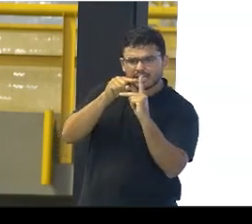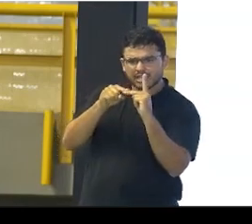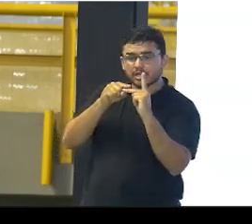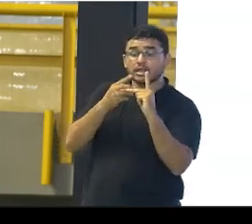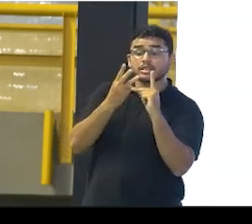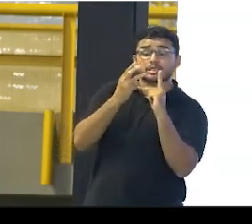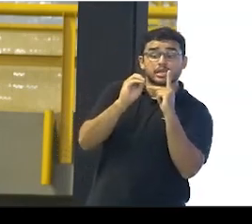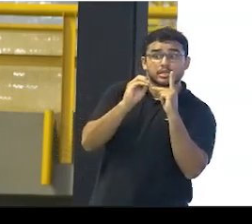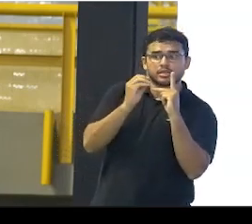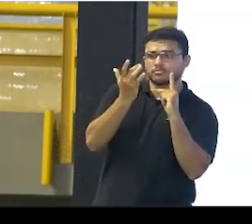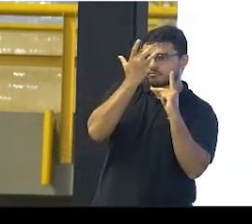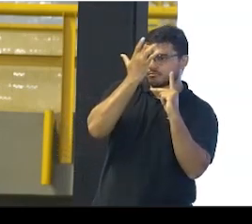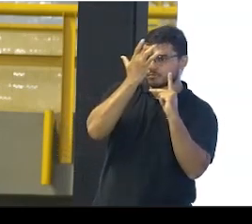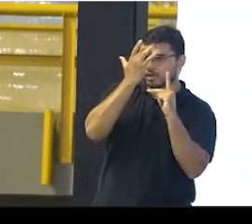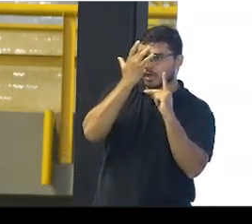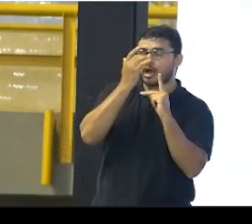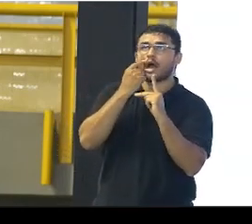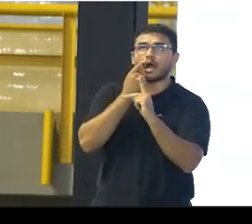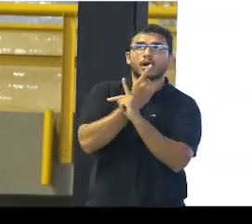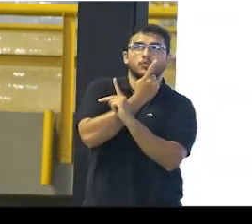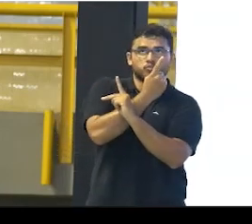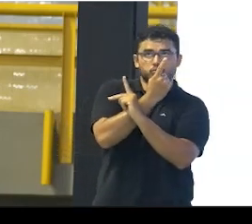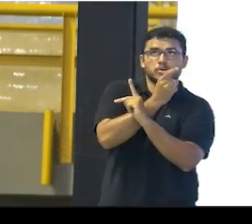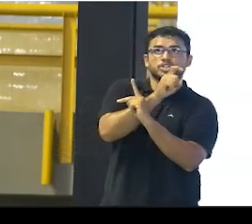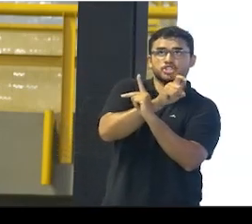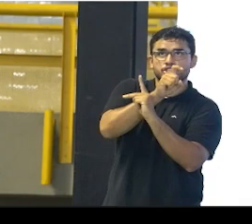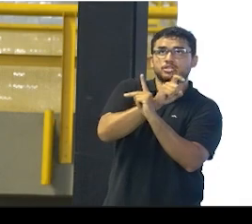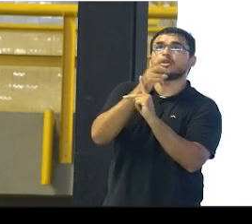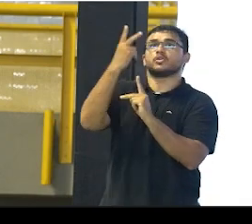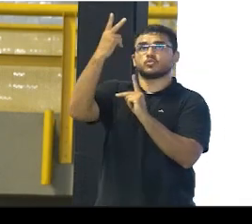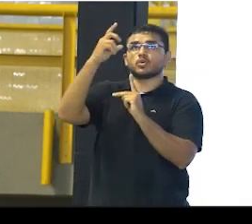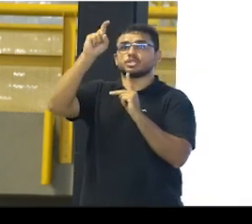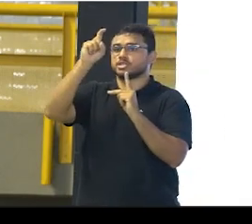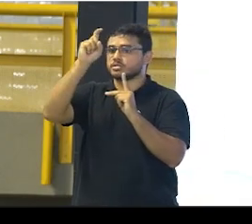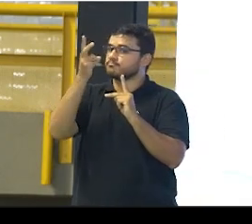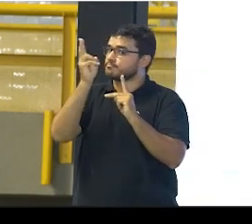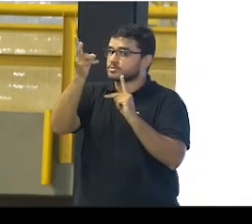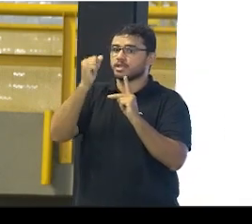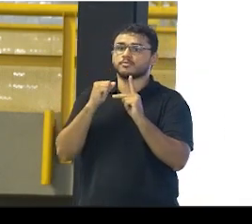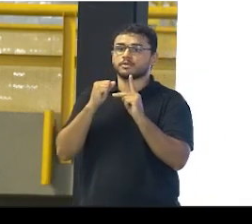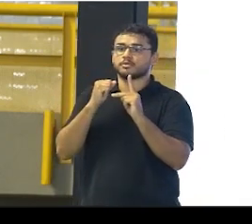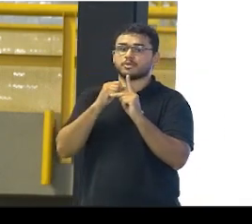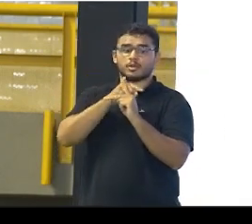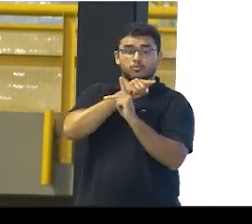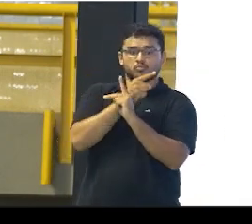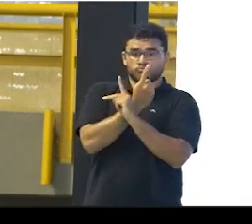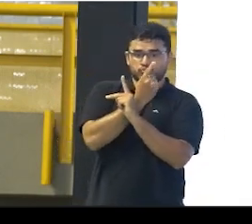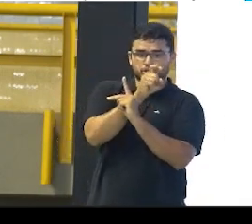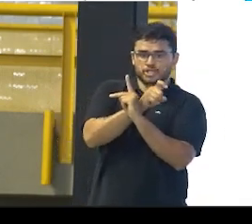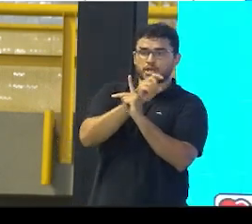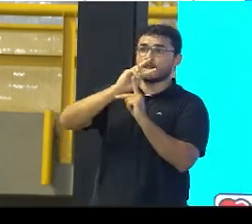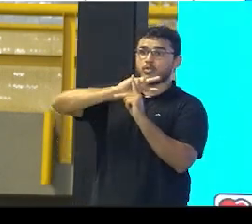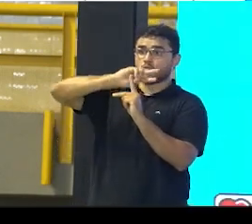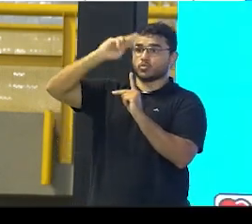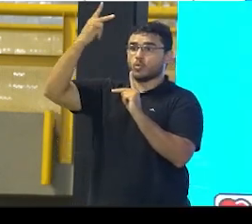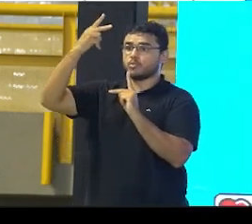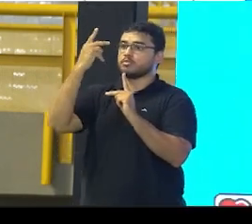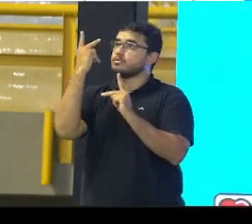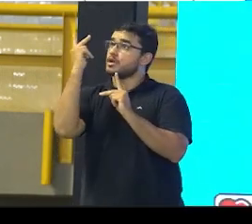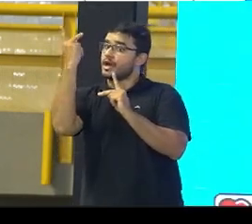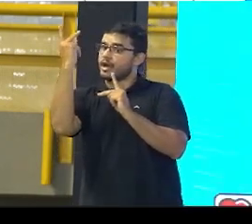sobre área. Show de bola? Vamos então agora para o último assunto, que é o assunto de